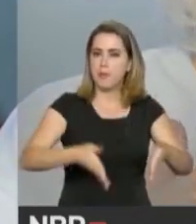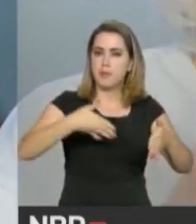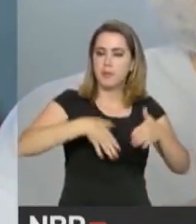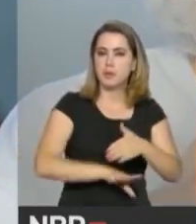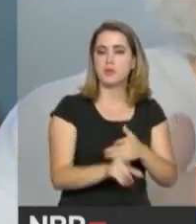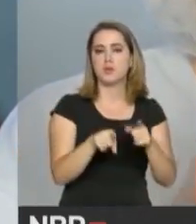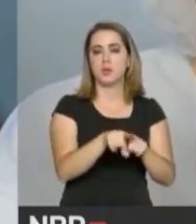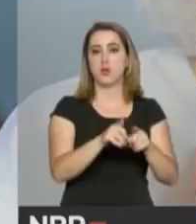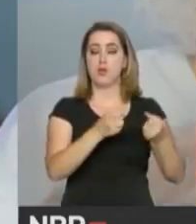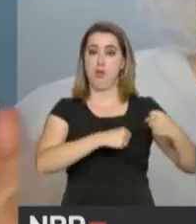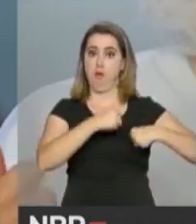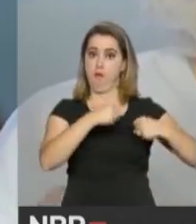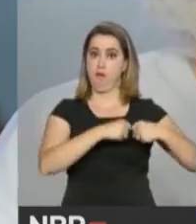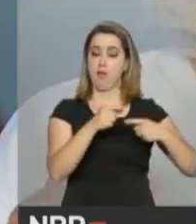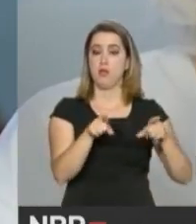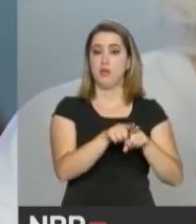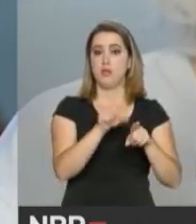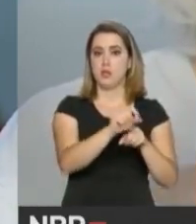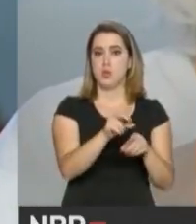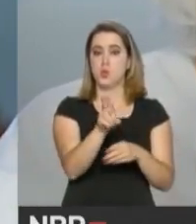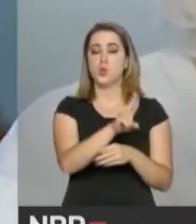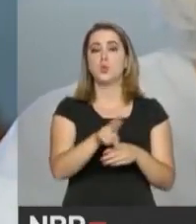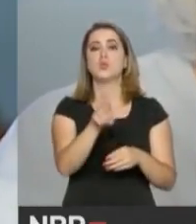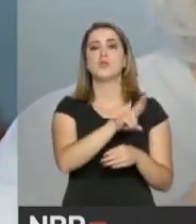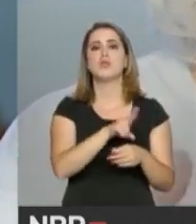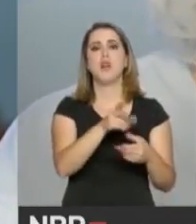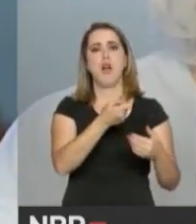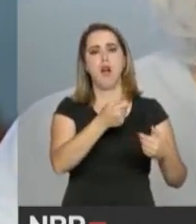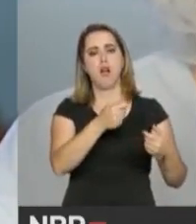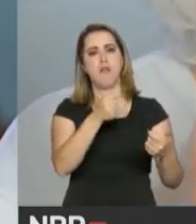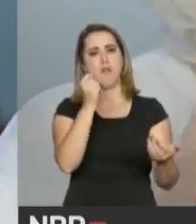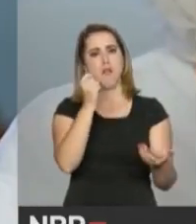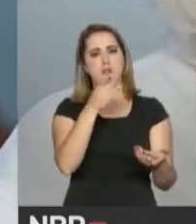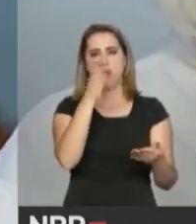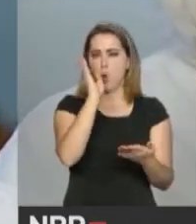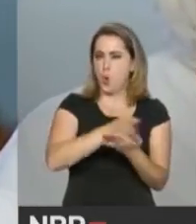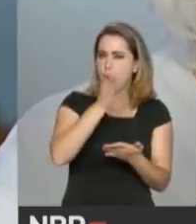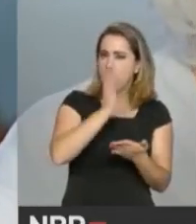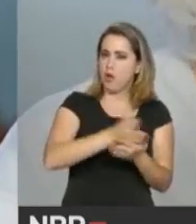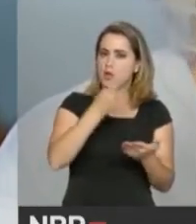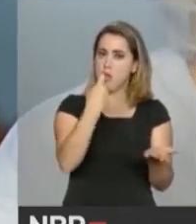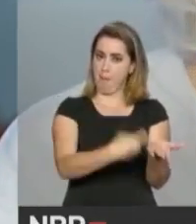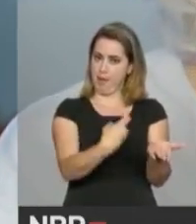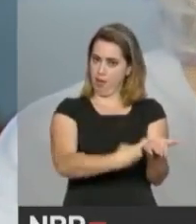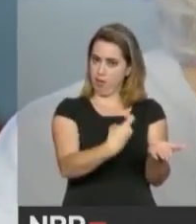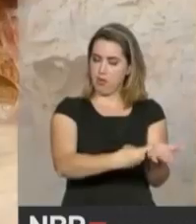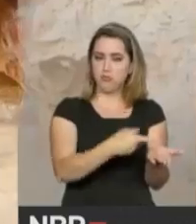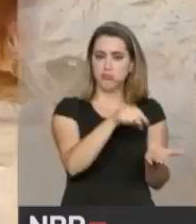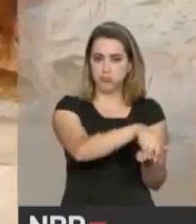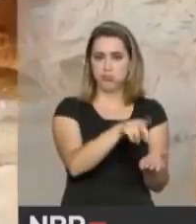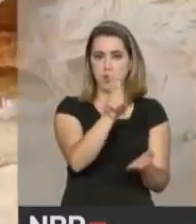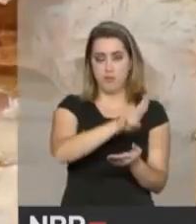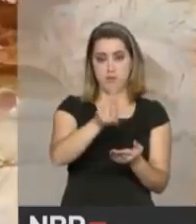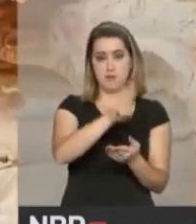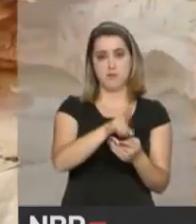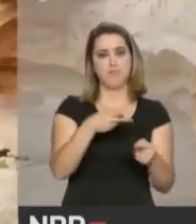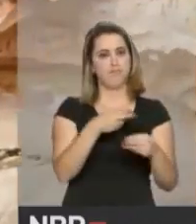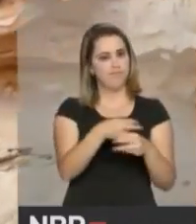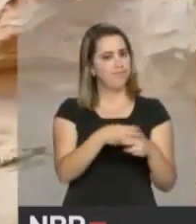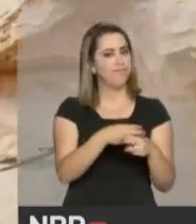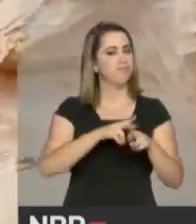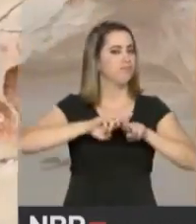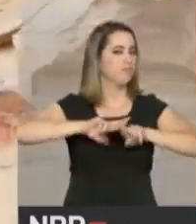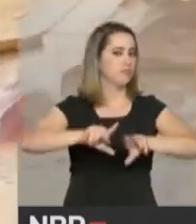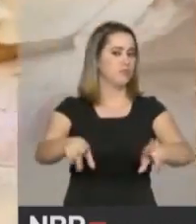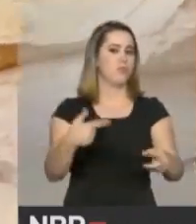lítico, local onde eles tinham matéria-prima e onde eles lascavam para obter ferramentas, não é? Esse é o sítio